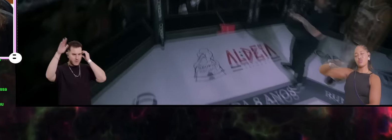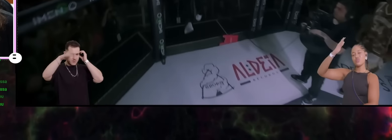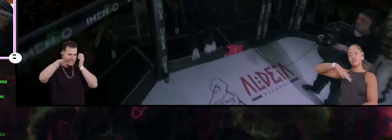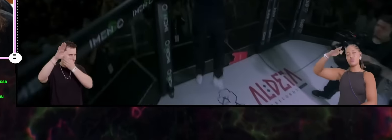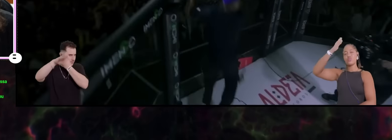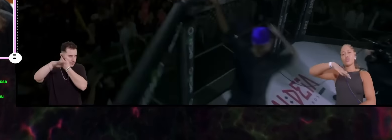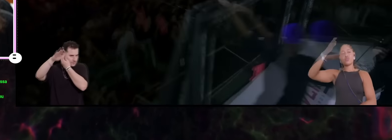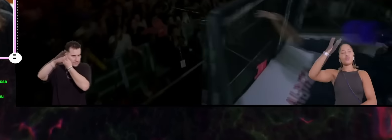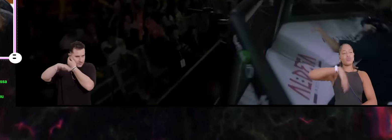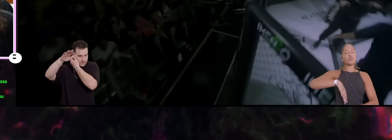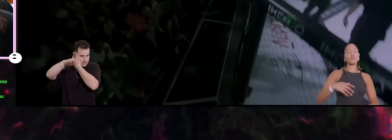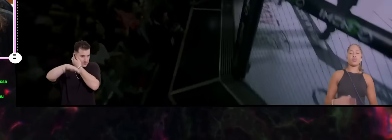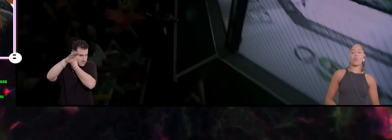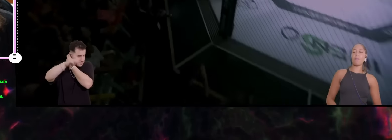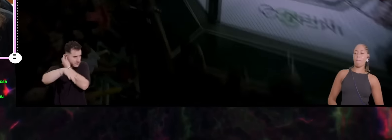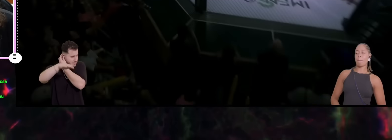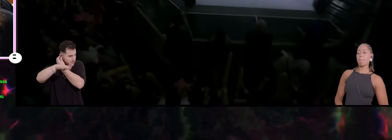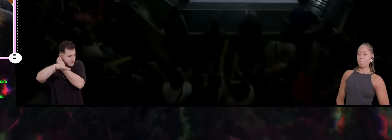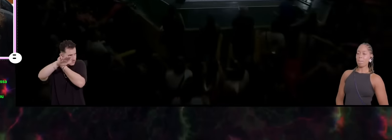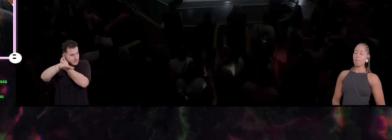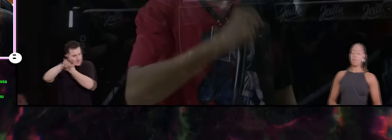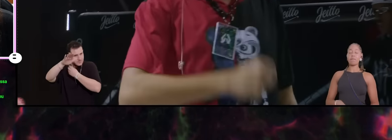Matizinho tá.